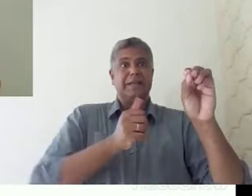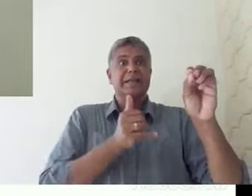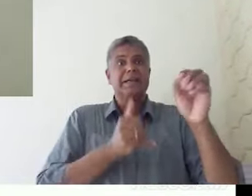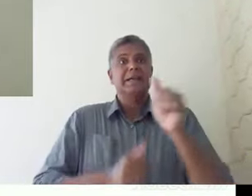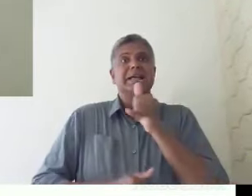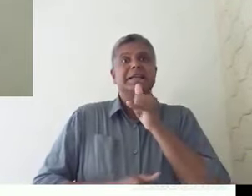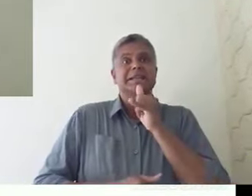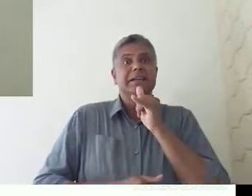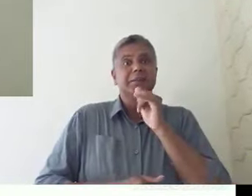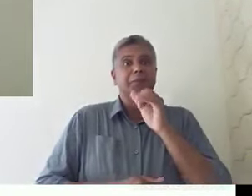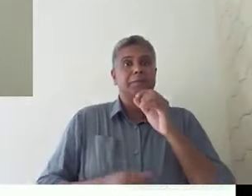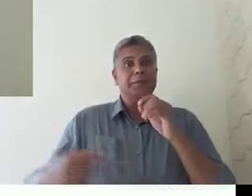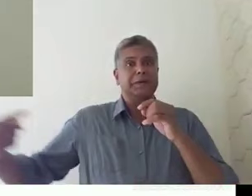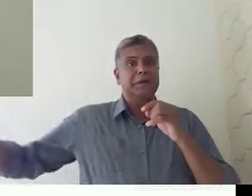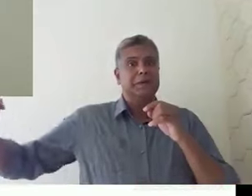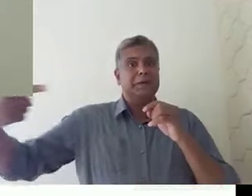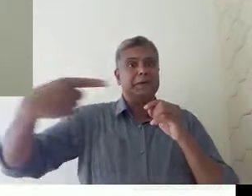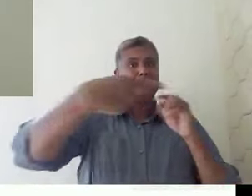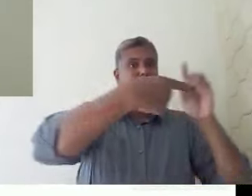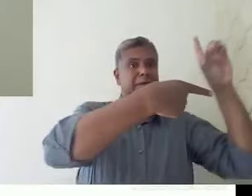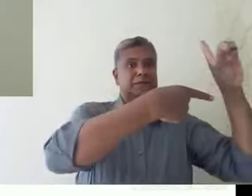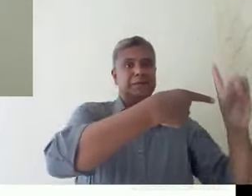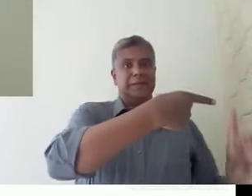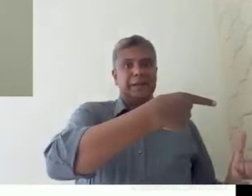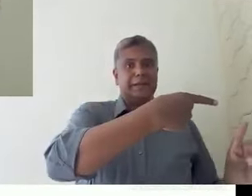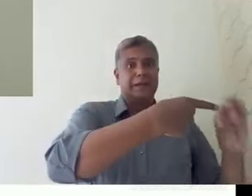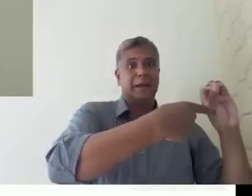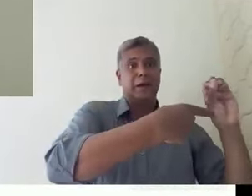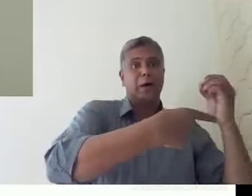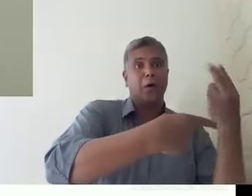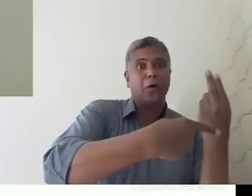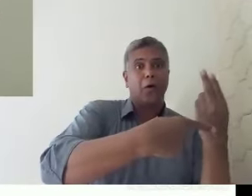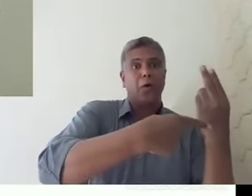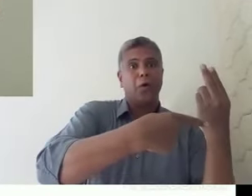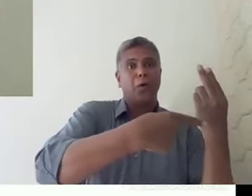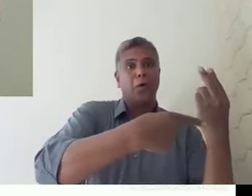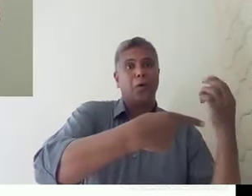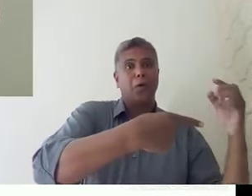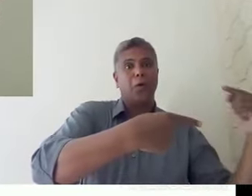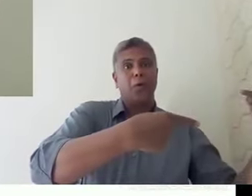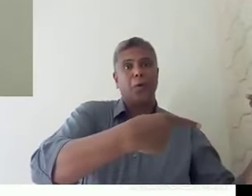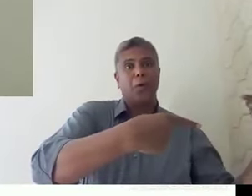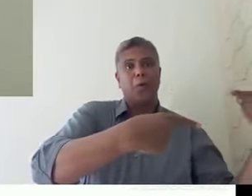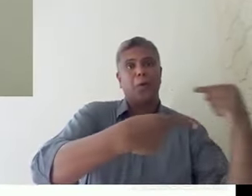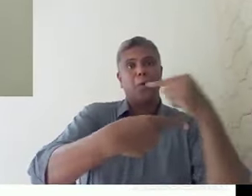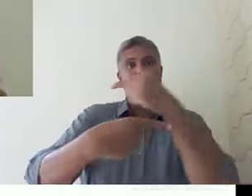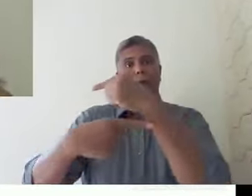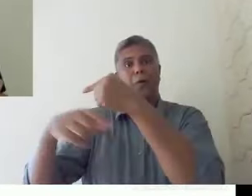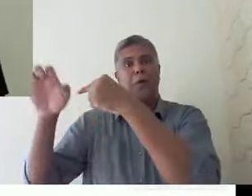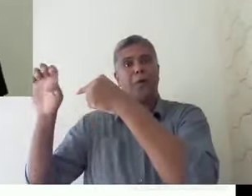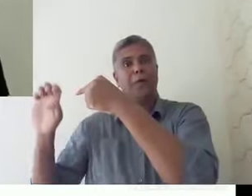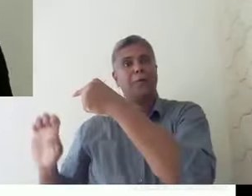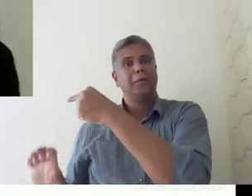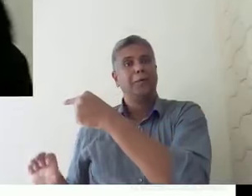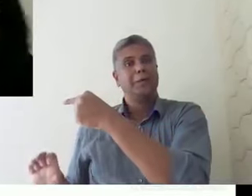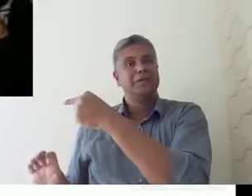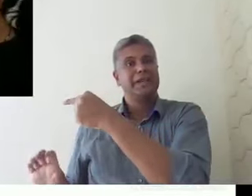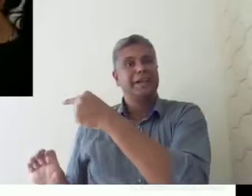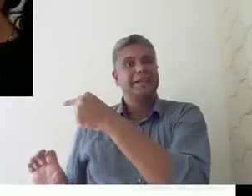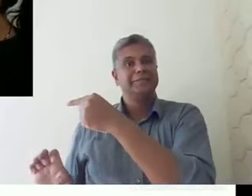seguir para a minha direita ou para a minha esquerda. E